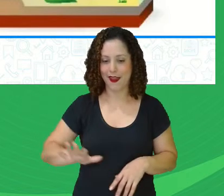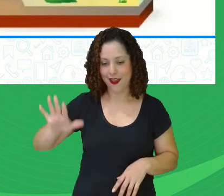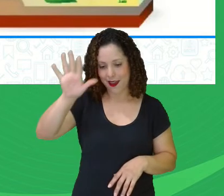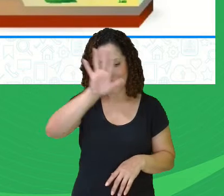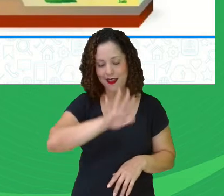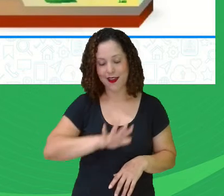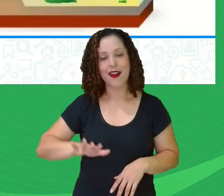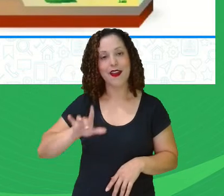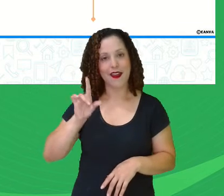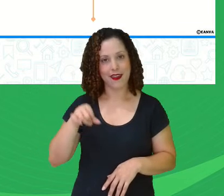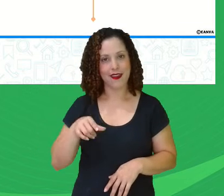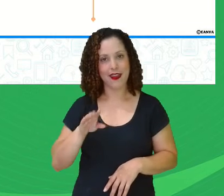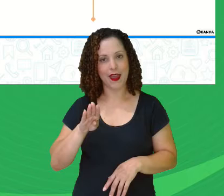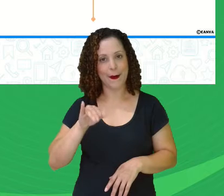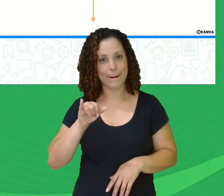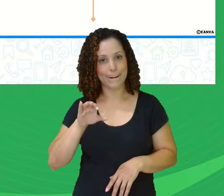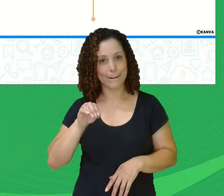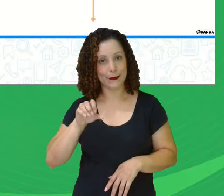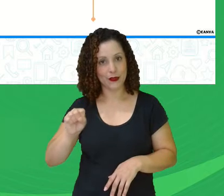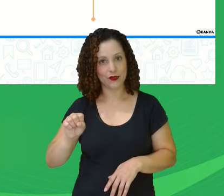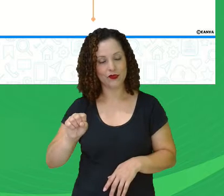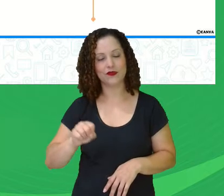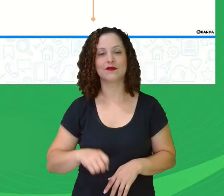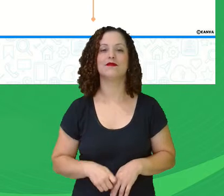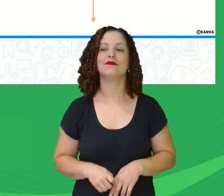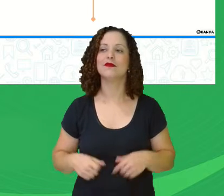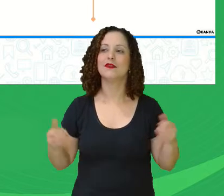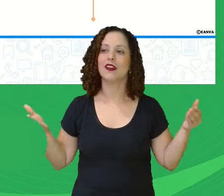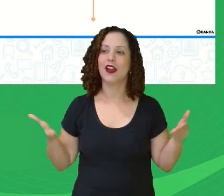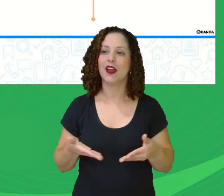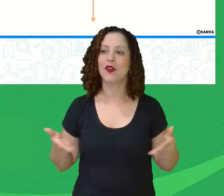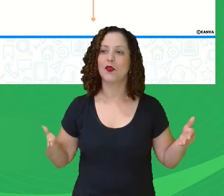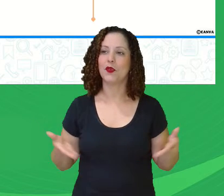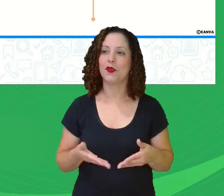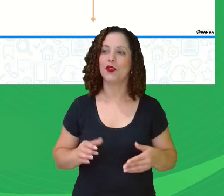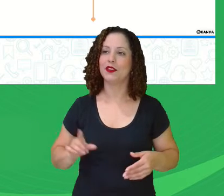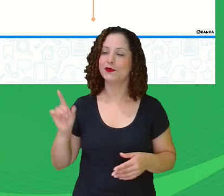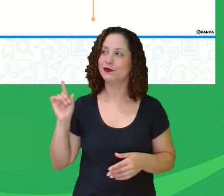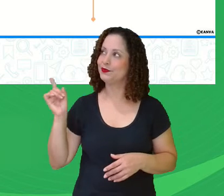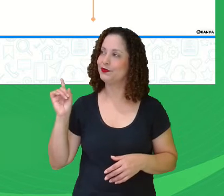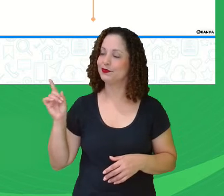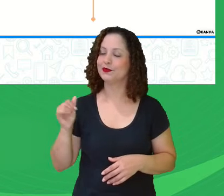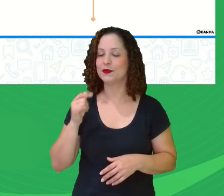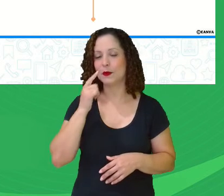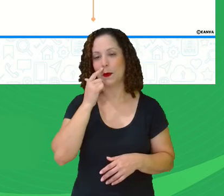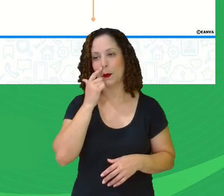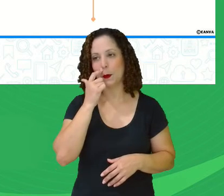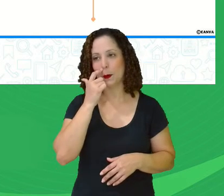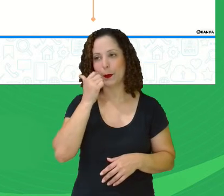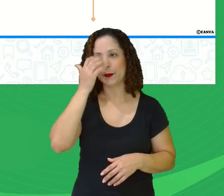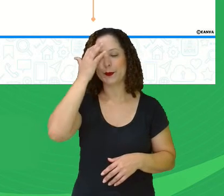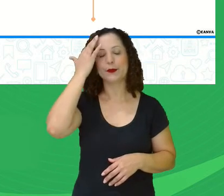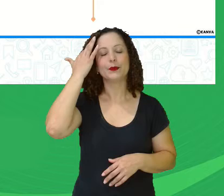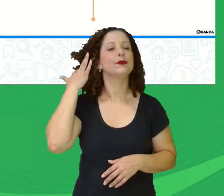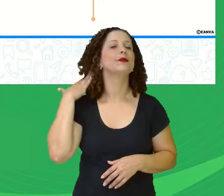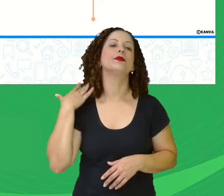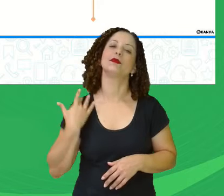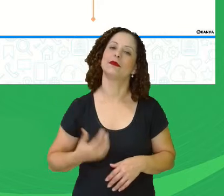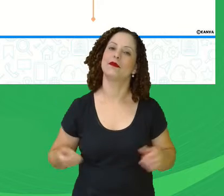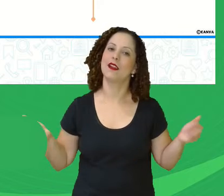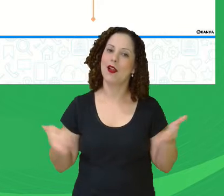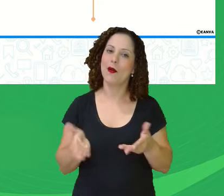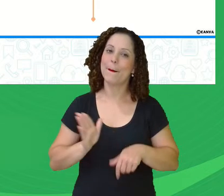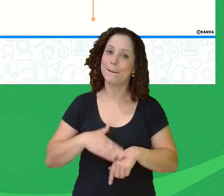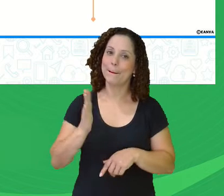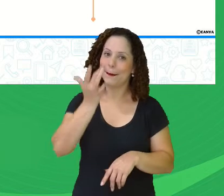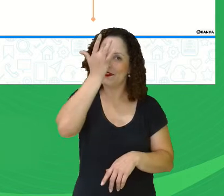aí a gente já tá vendo a resposta, né? Exatamente. Vamos para a próxima. Vamos para cá, aqui. Agora ficou